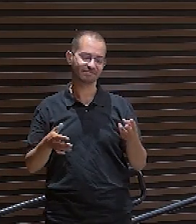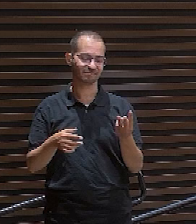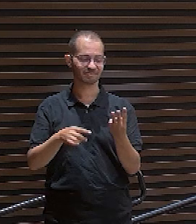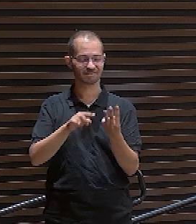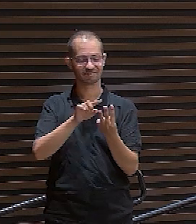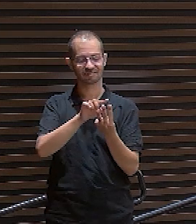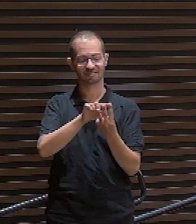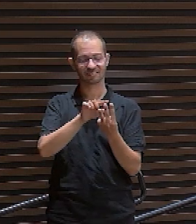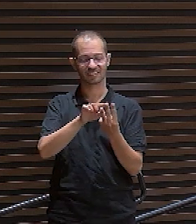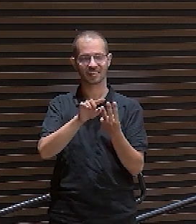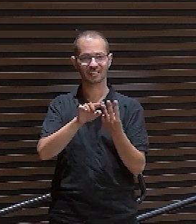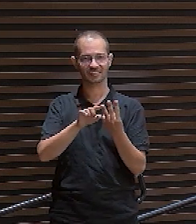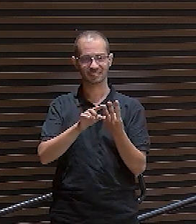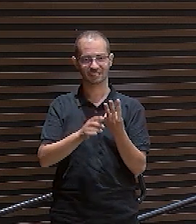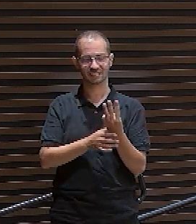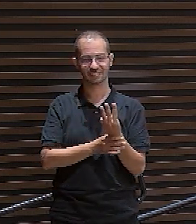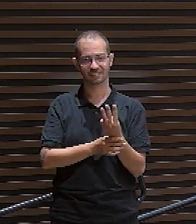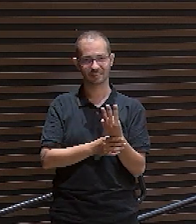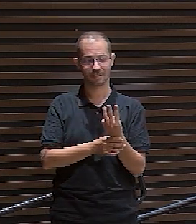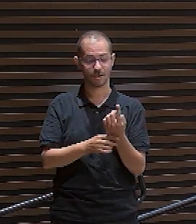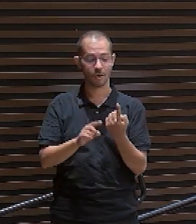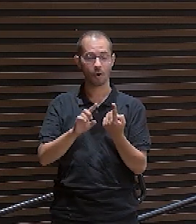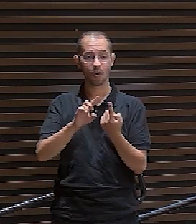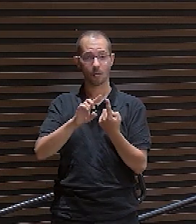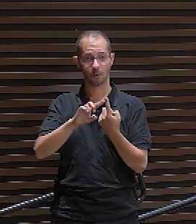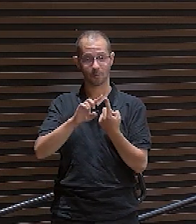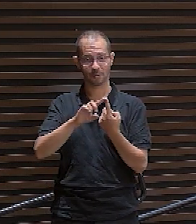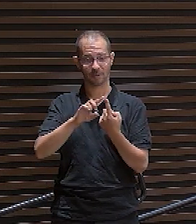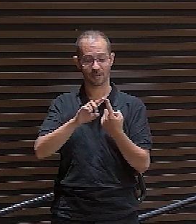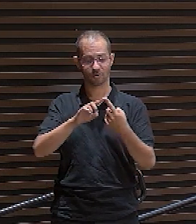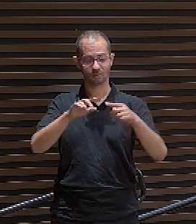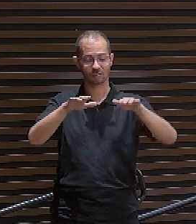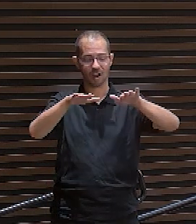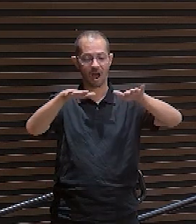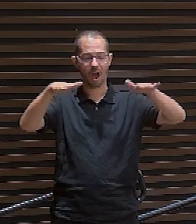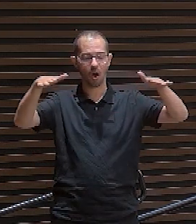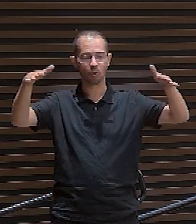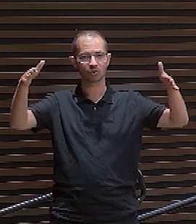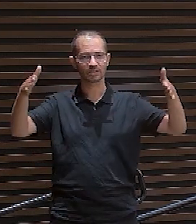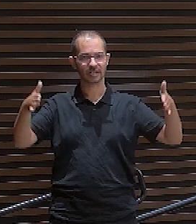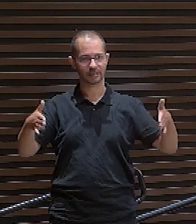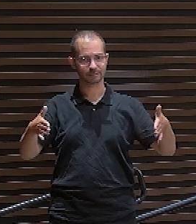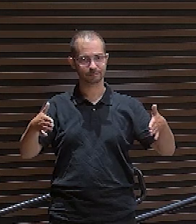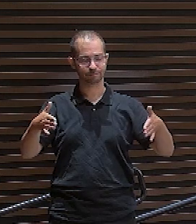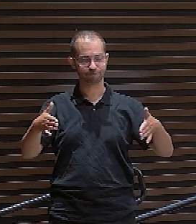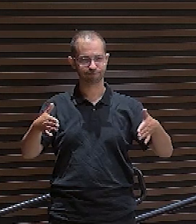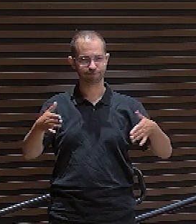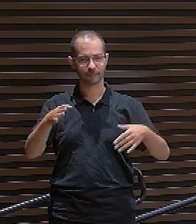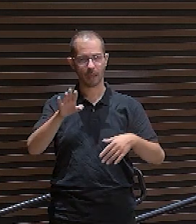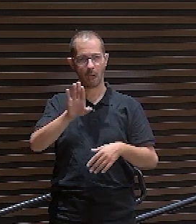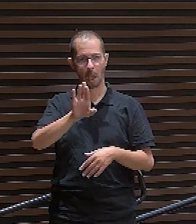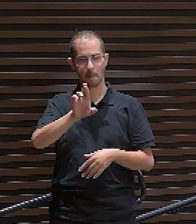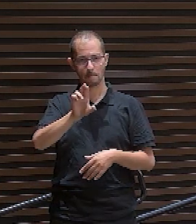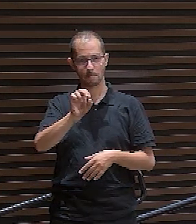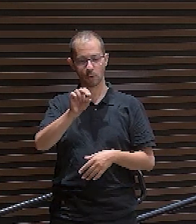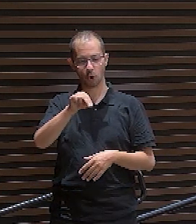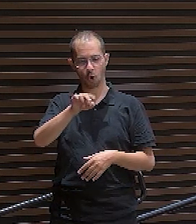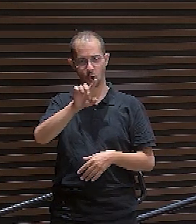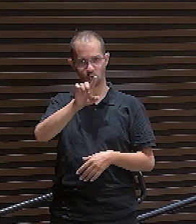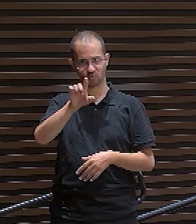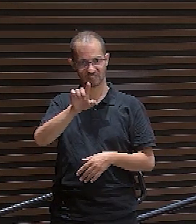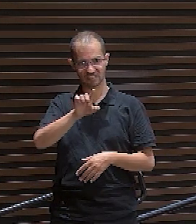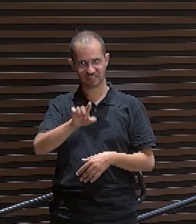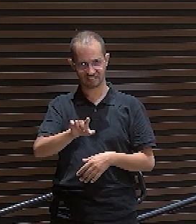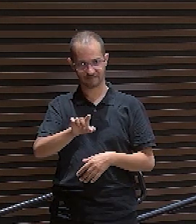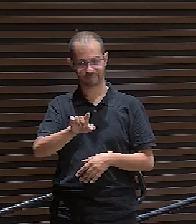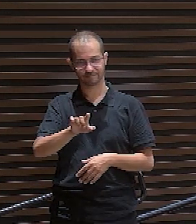3. O primeiro altar é o altar de bronze, onde